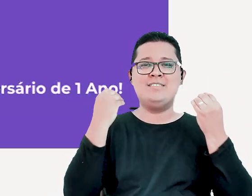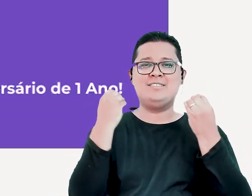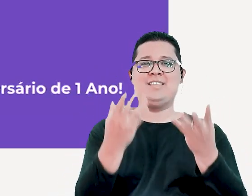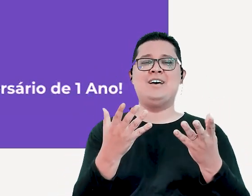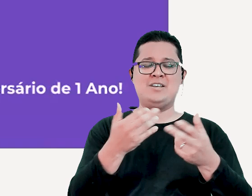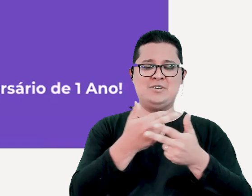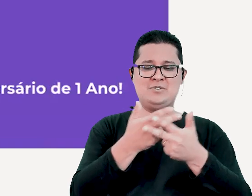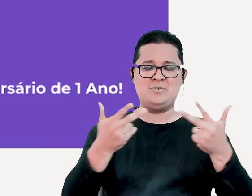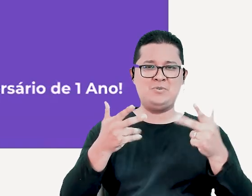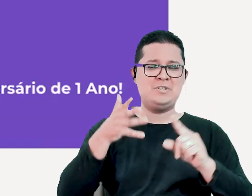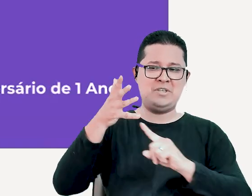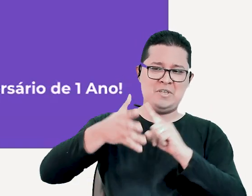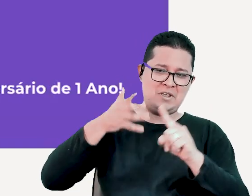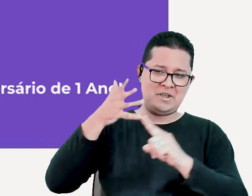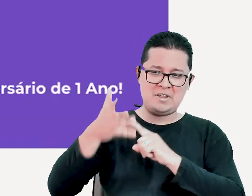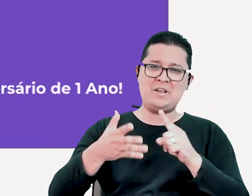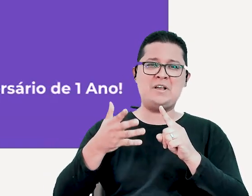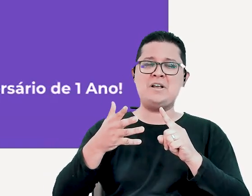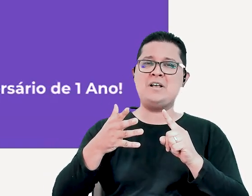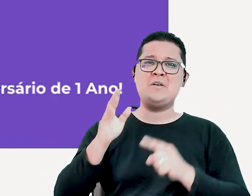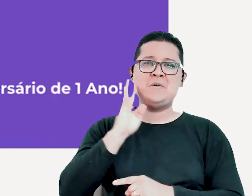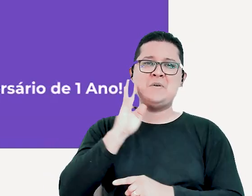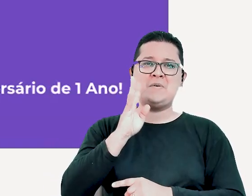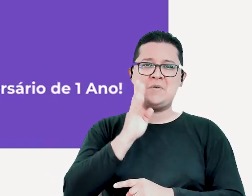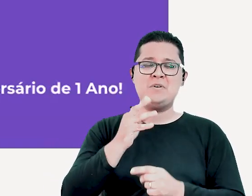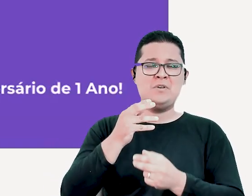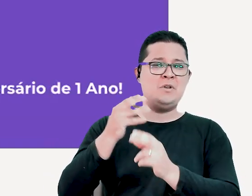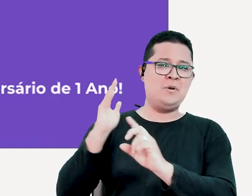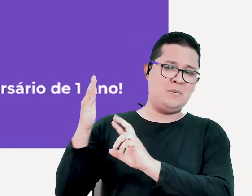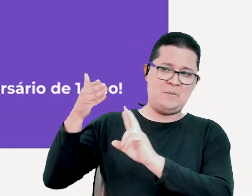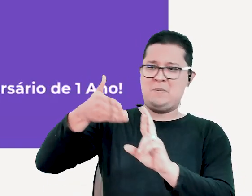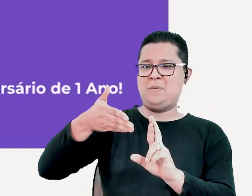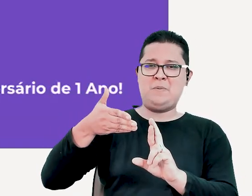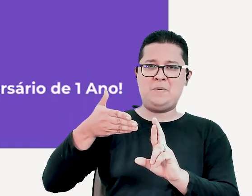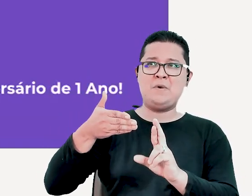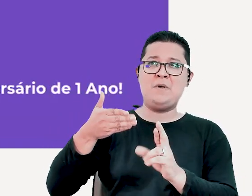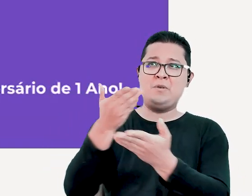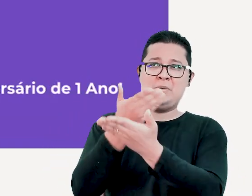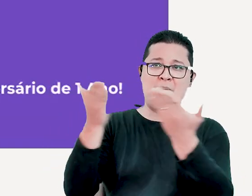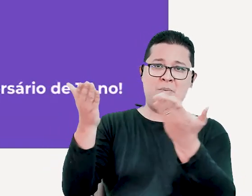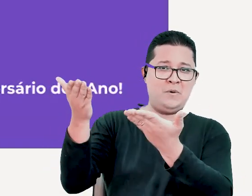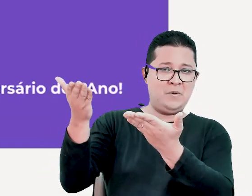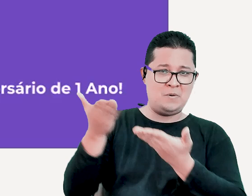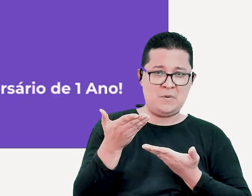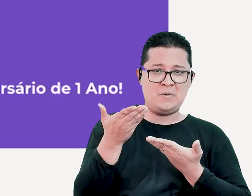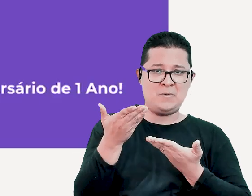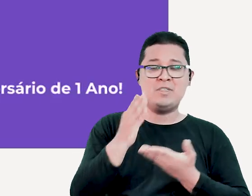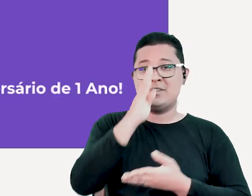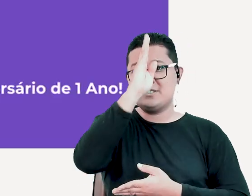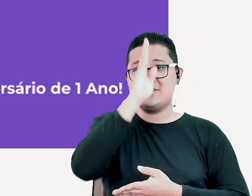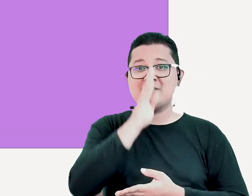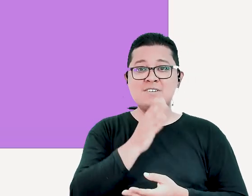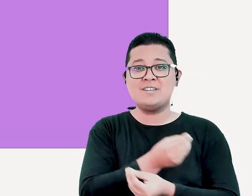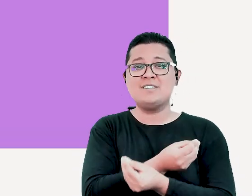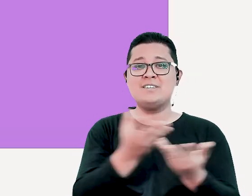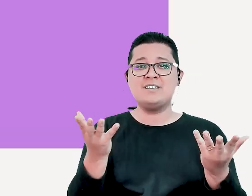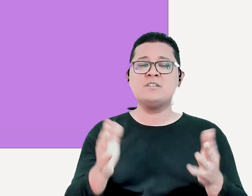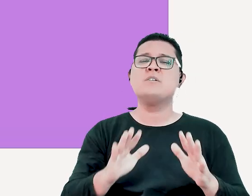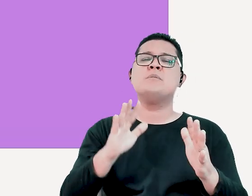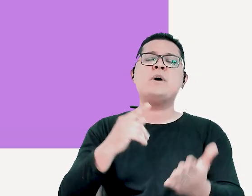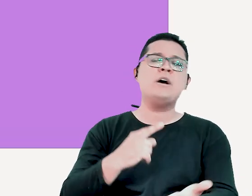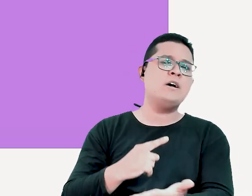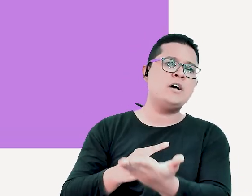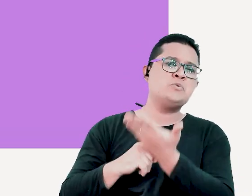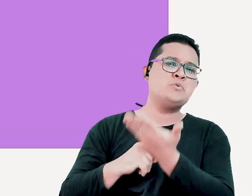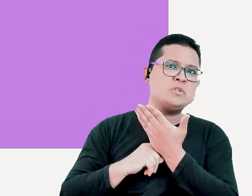referência e que a gente admira bastante para vocês de forma gratuita. E quem é que nos ajudou a trazer todo esse conteúdo